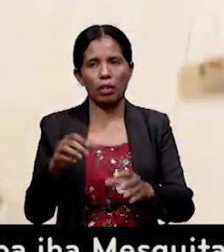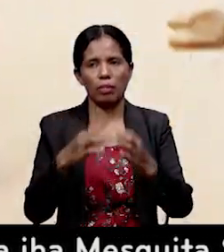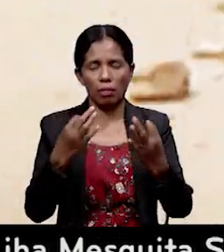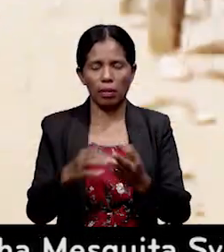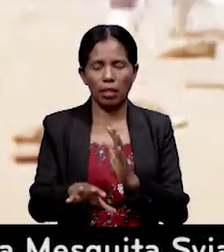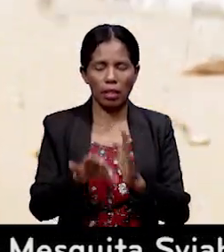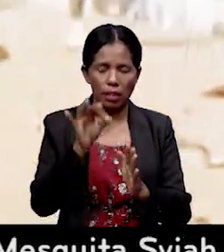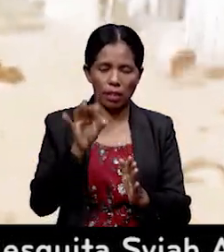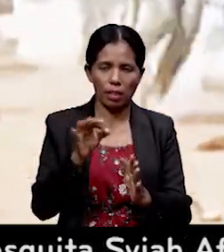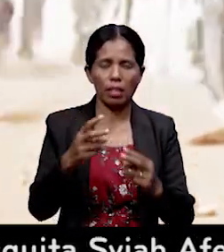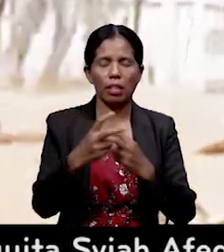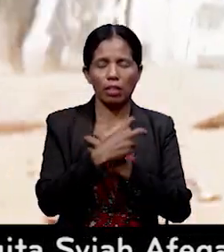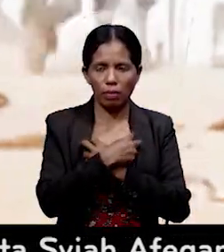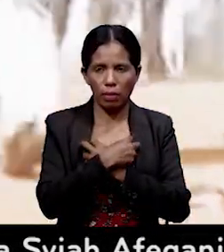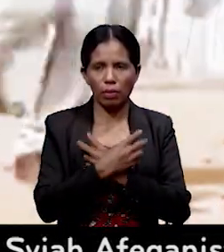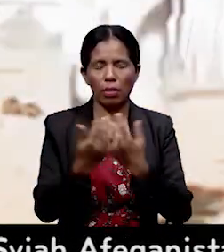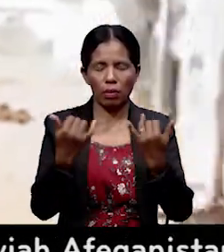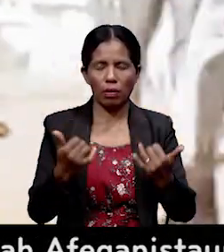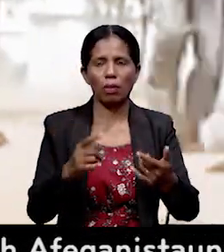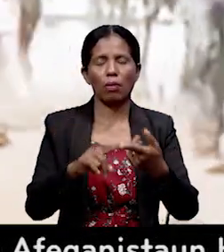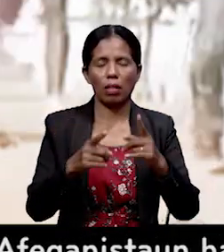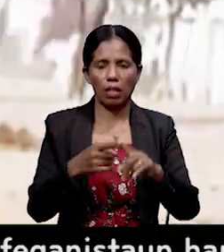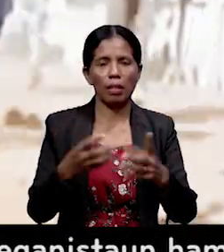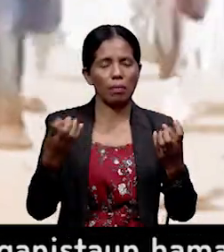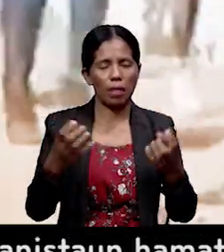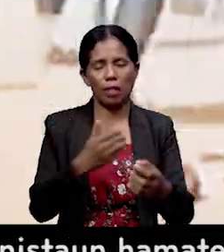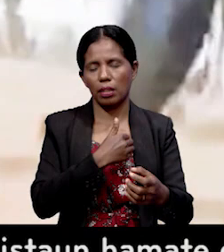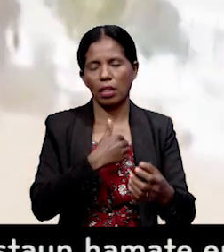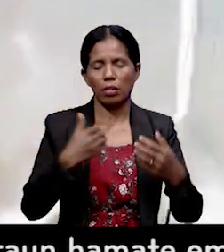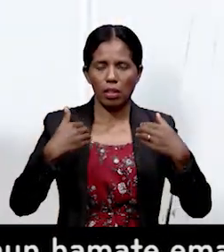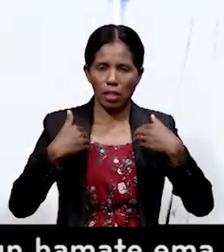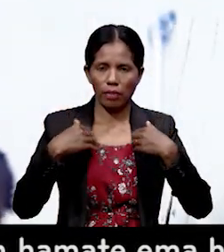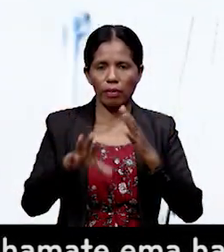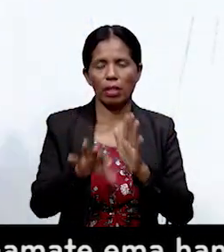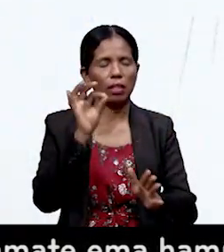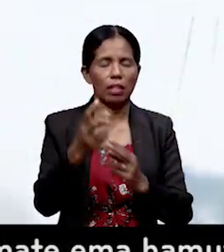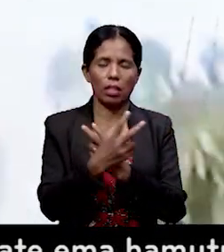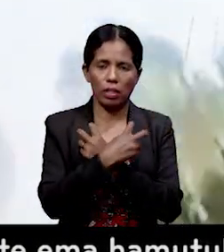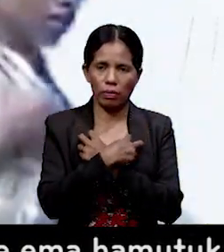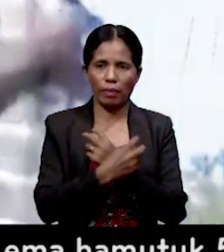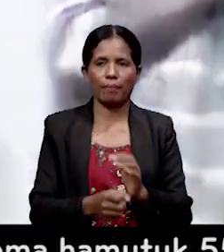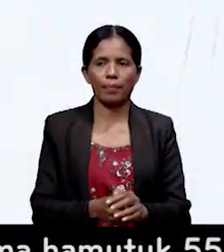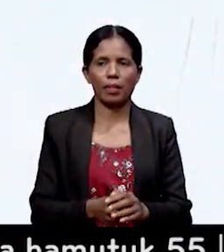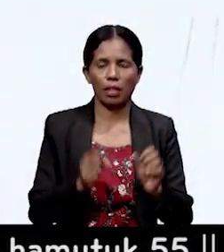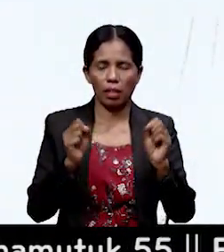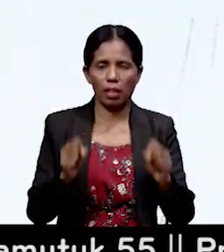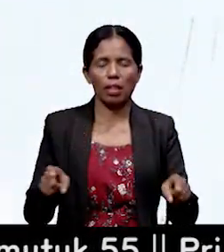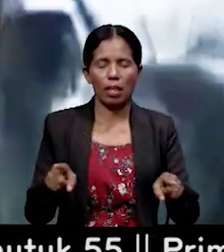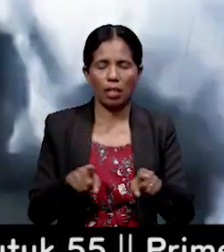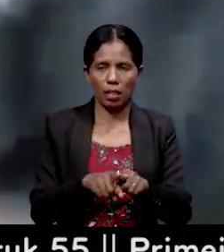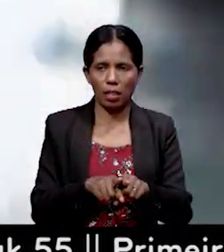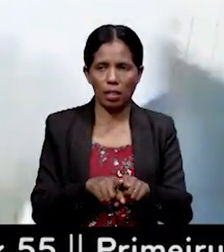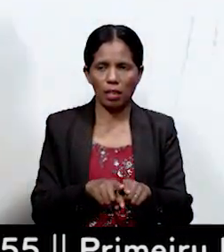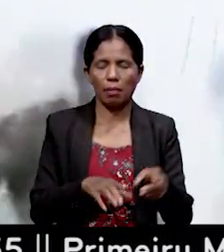ruin, toin loro mos, itine malu barak sida kuhetan ni ruin. Nuni balu tingi say martir, balu